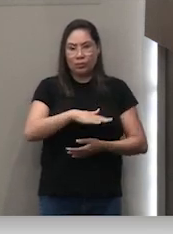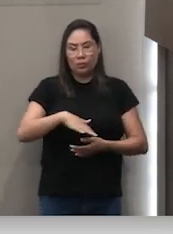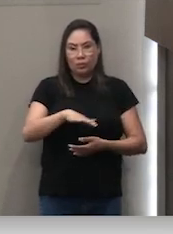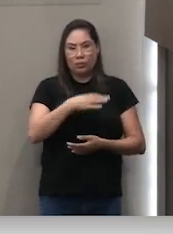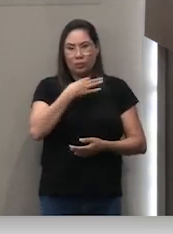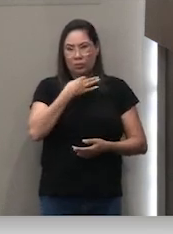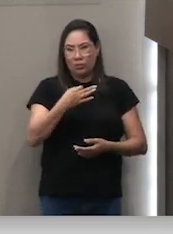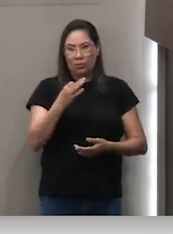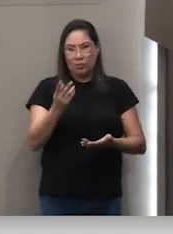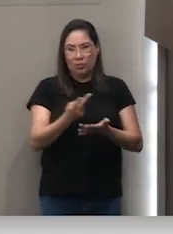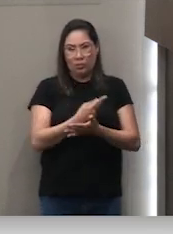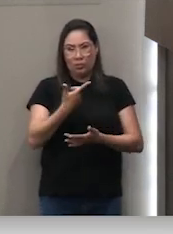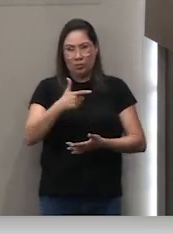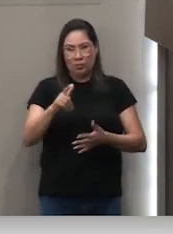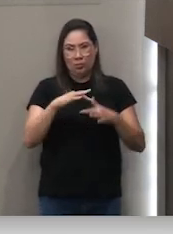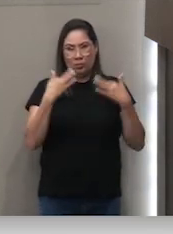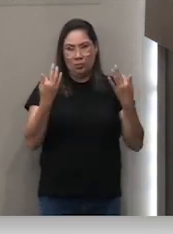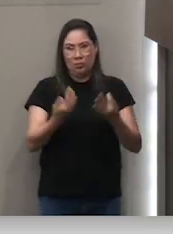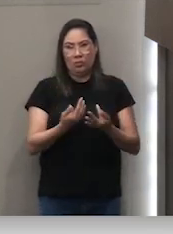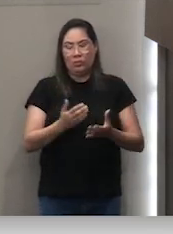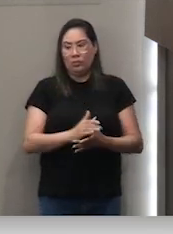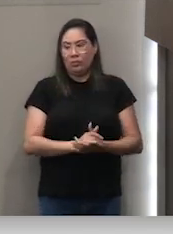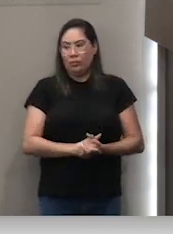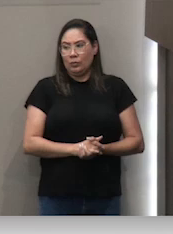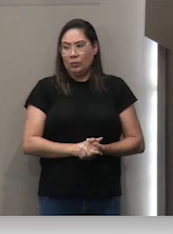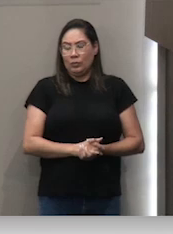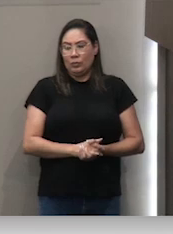terrível não ocorra com outras famílias.